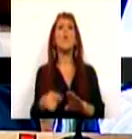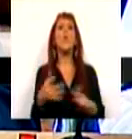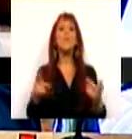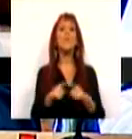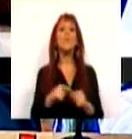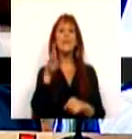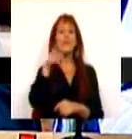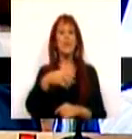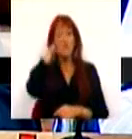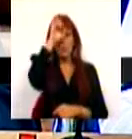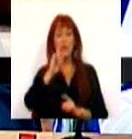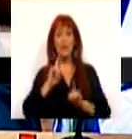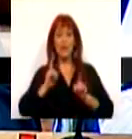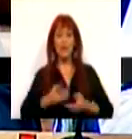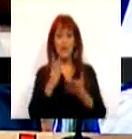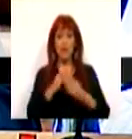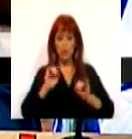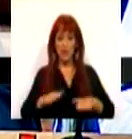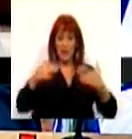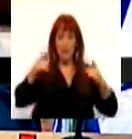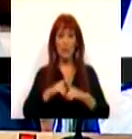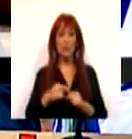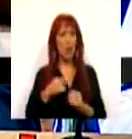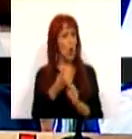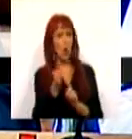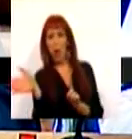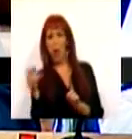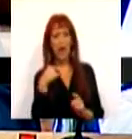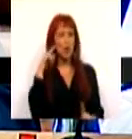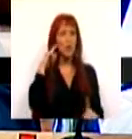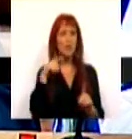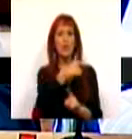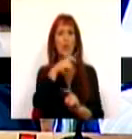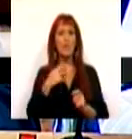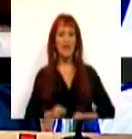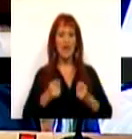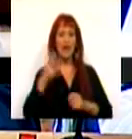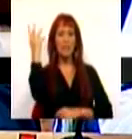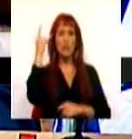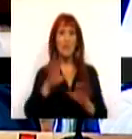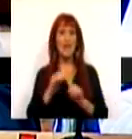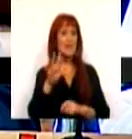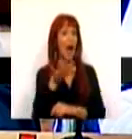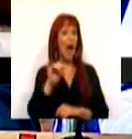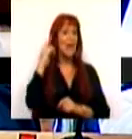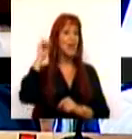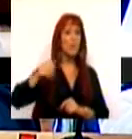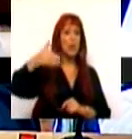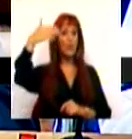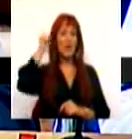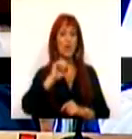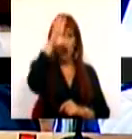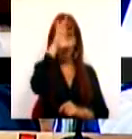Este Executivo assumiu desde o primeiro momento que não se desviaria do compromisso de investir na cultura como uma das áreas prioritárias